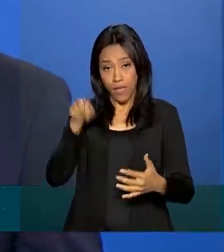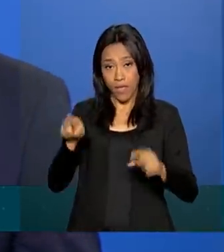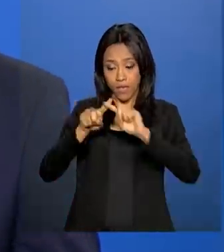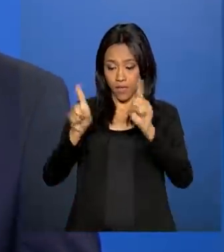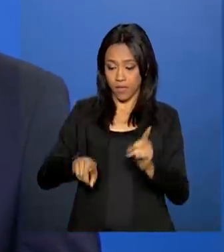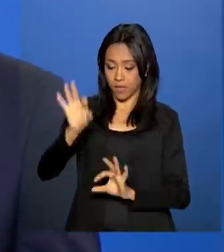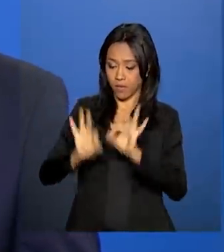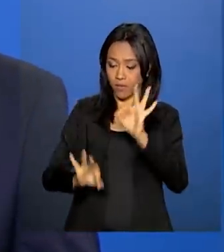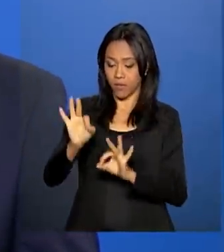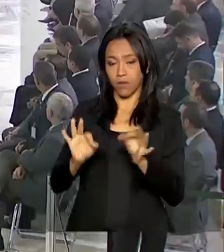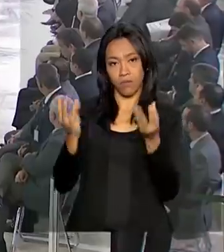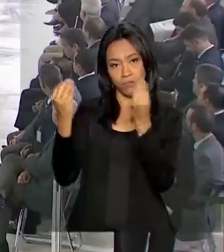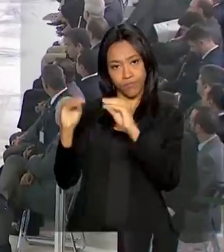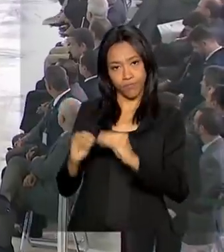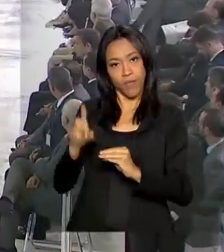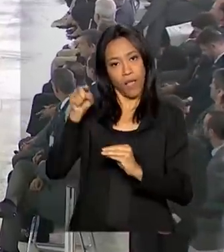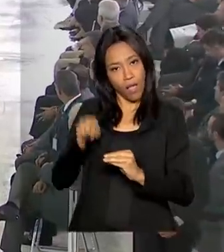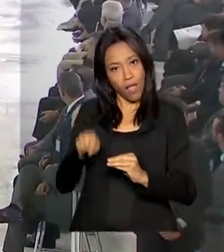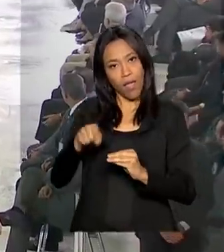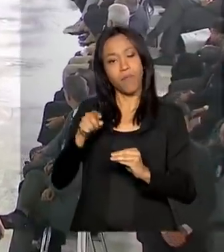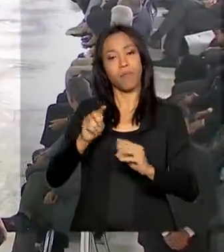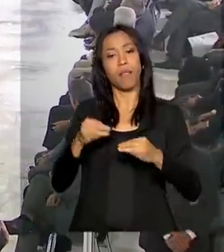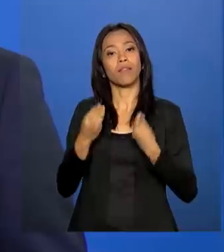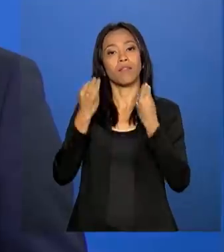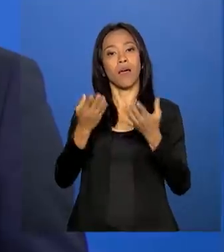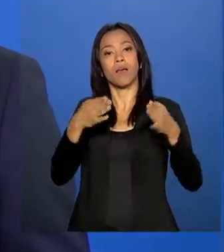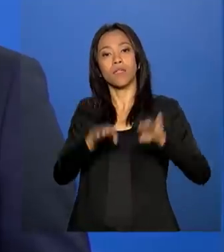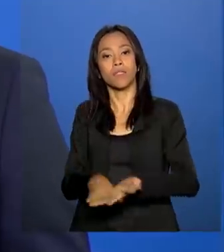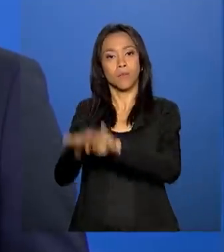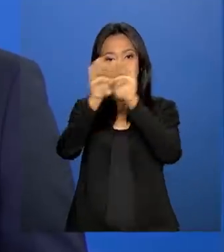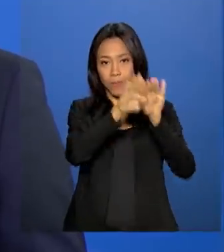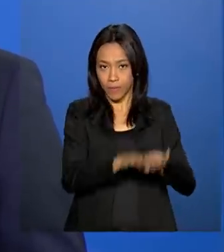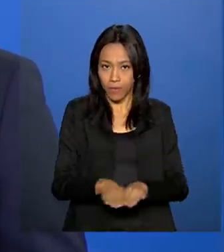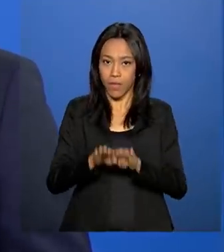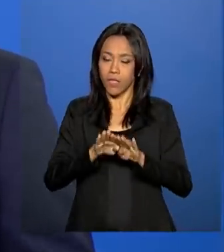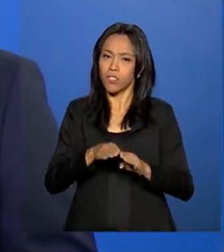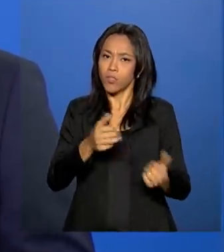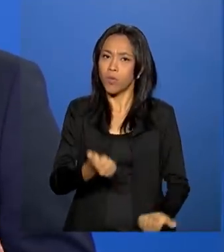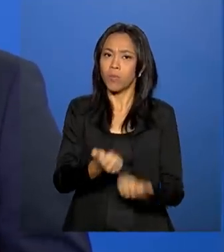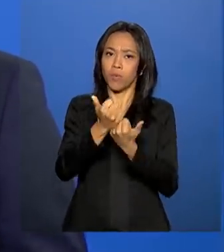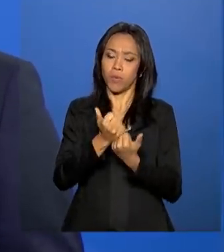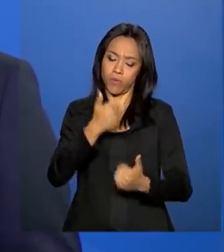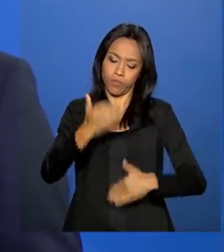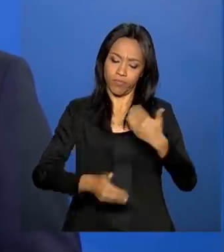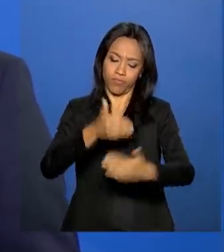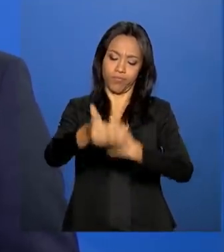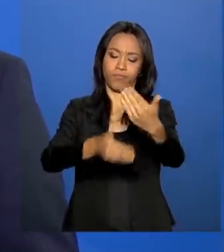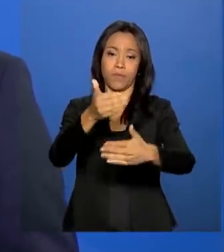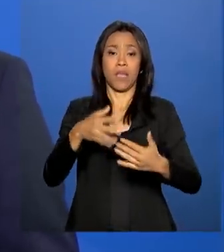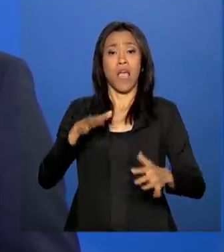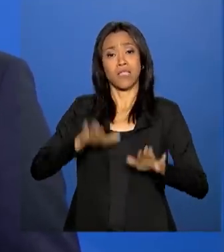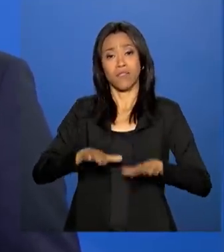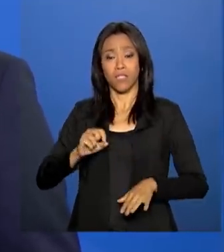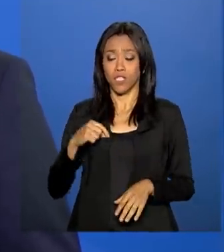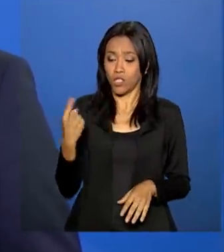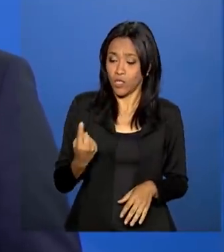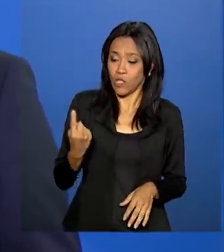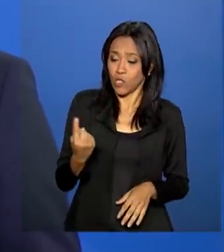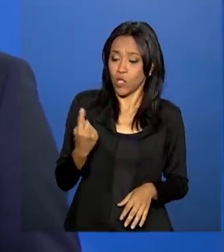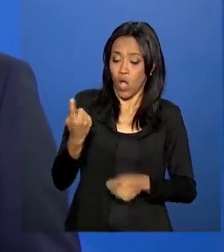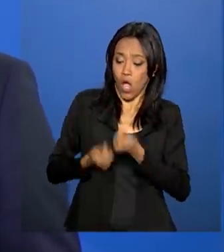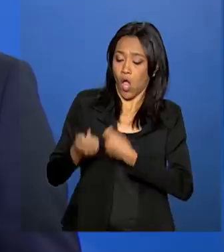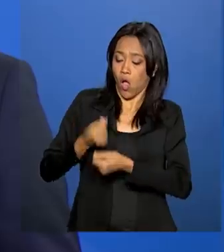competitividade e equidade. O crescimento econômico, por si só, apesar de extremamente necessário,